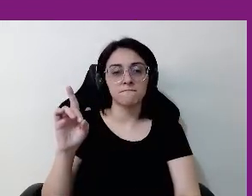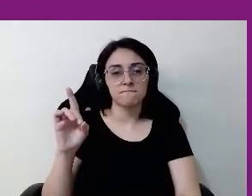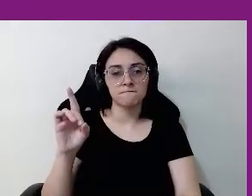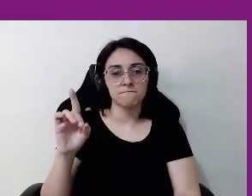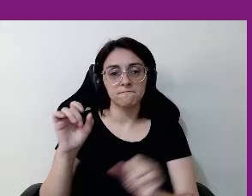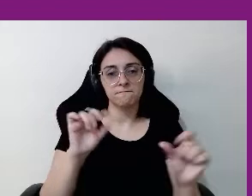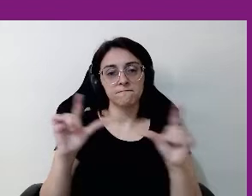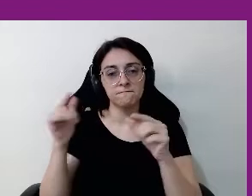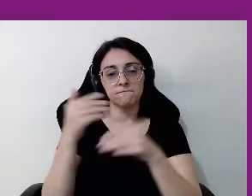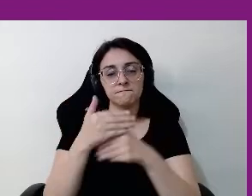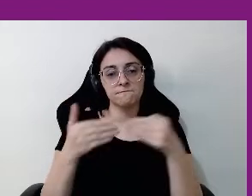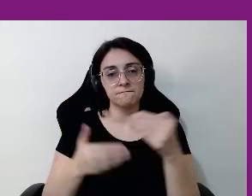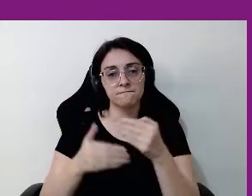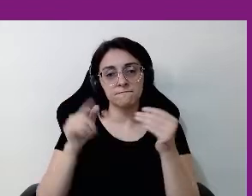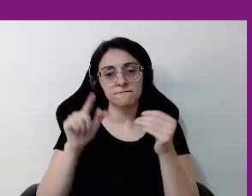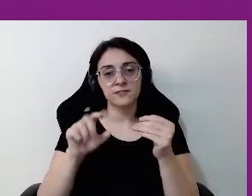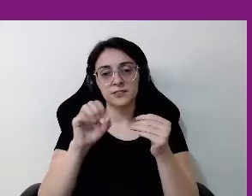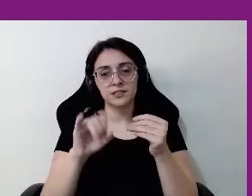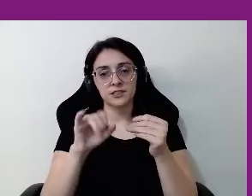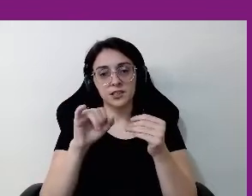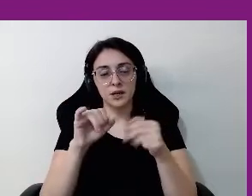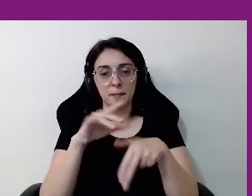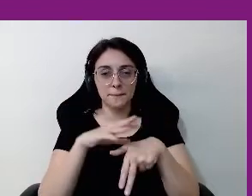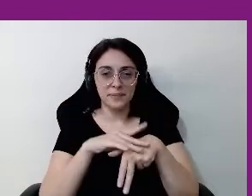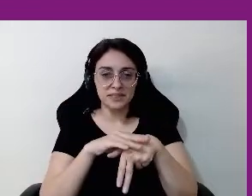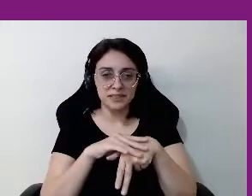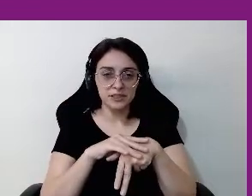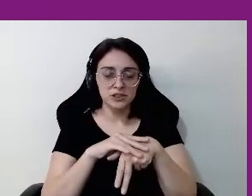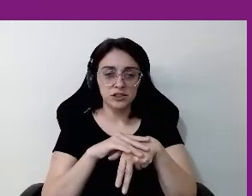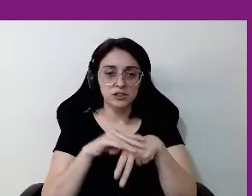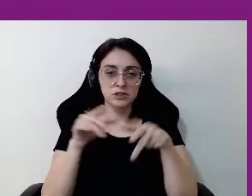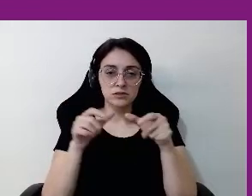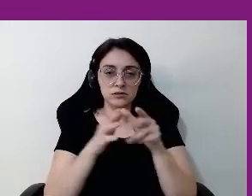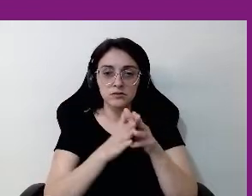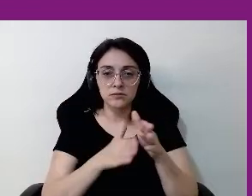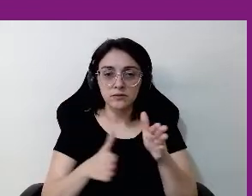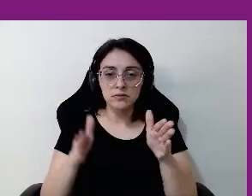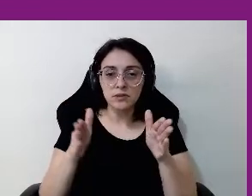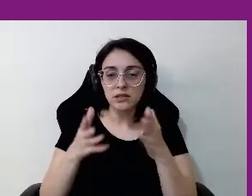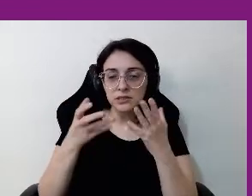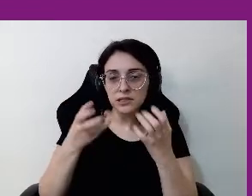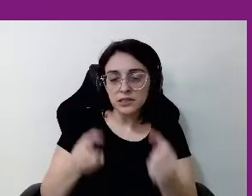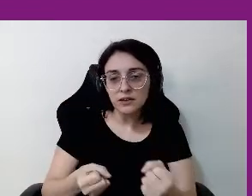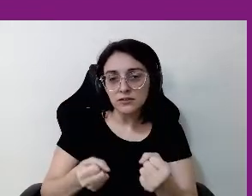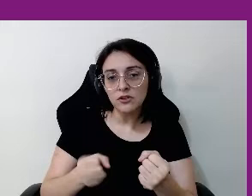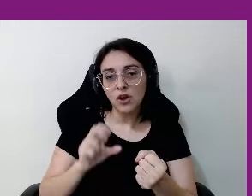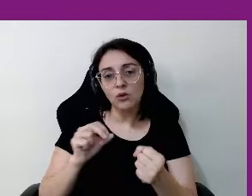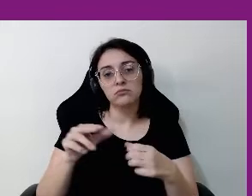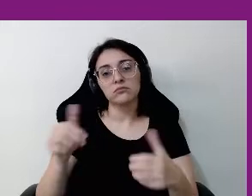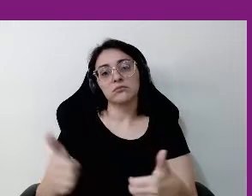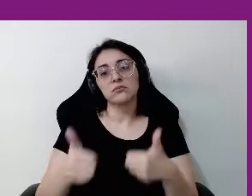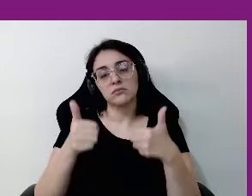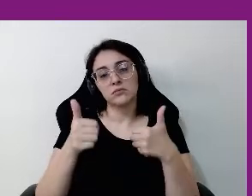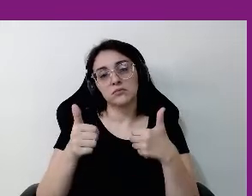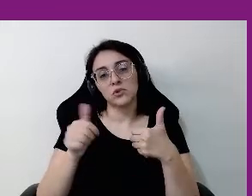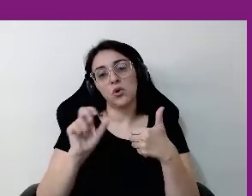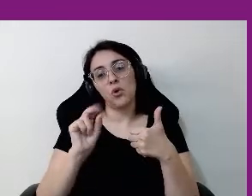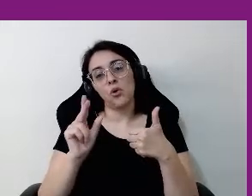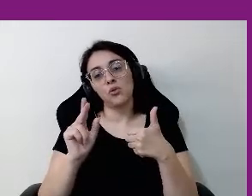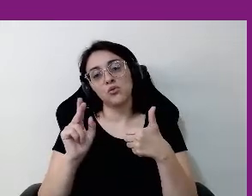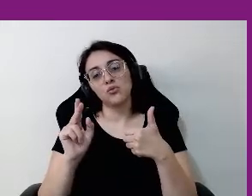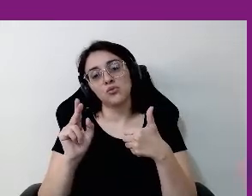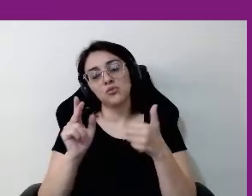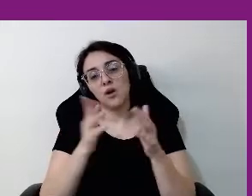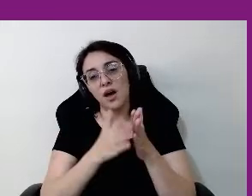no slide, é se os pacientes estavam numa zona aceitável, né, ideal, ou